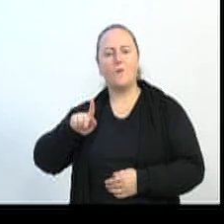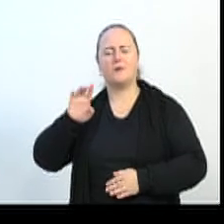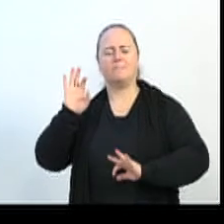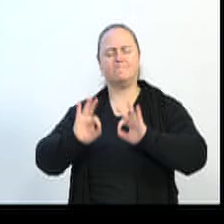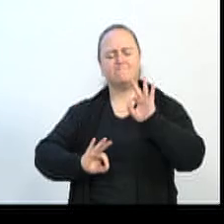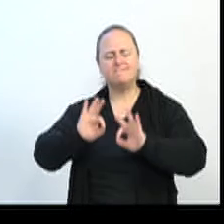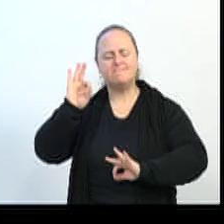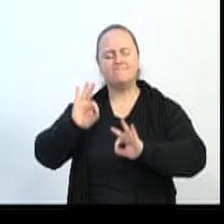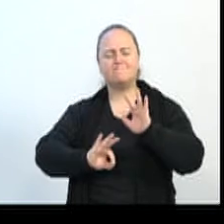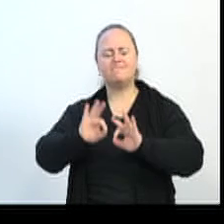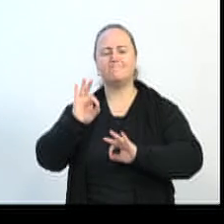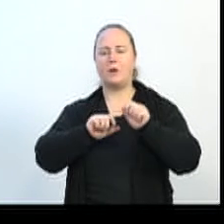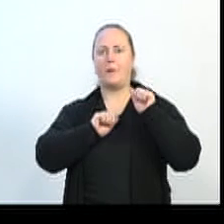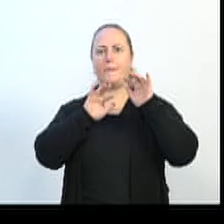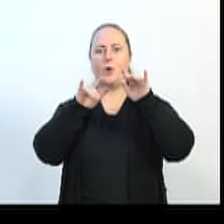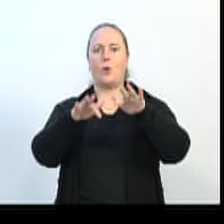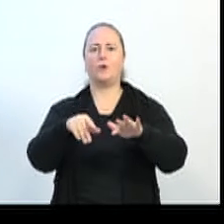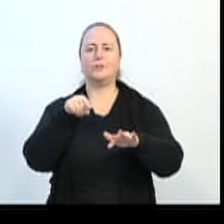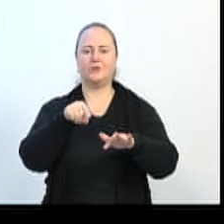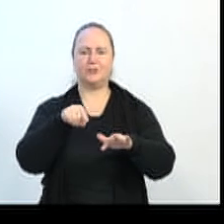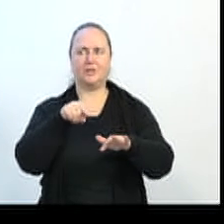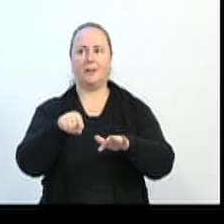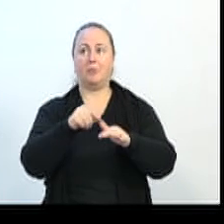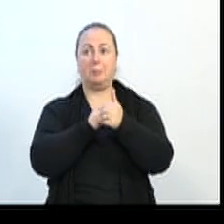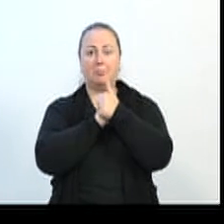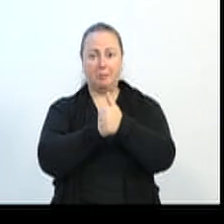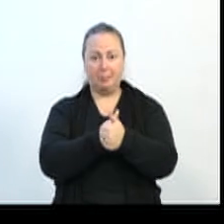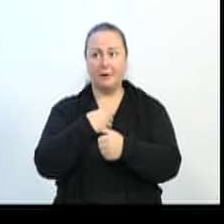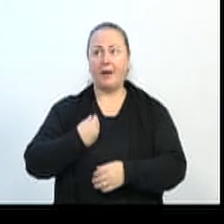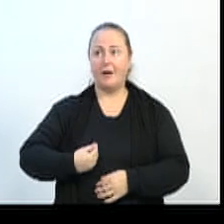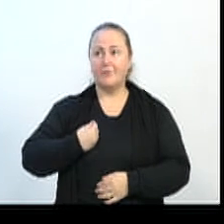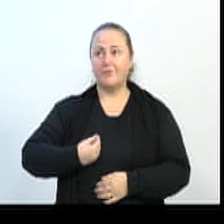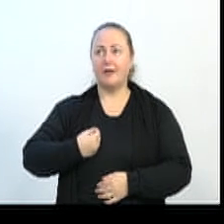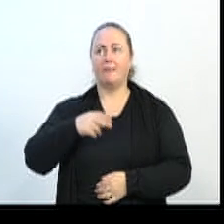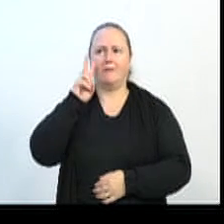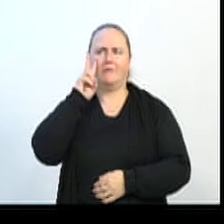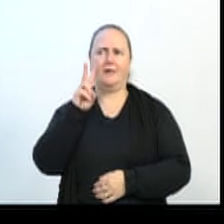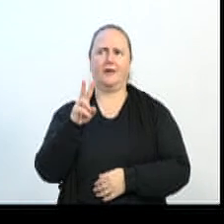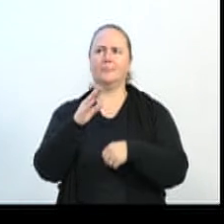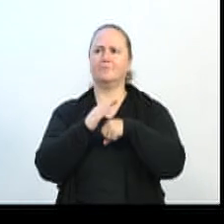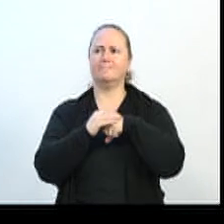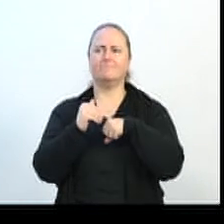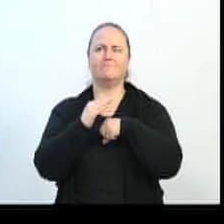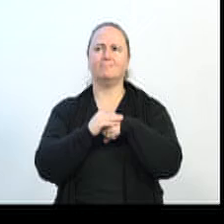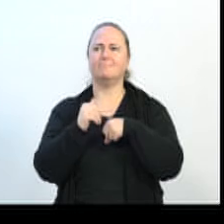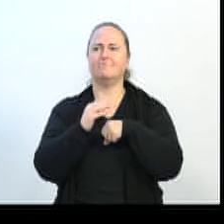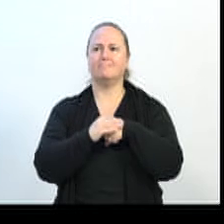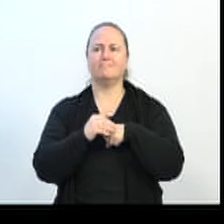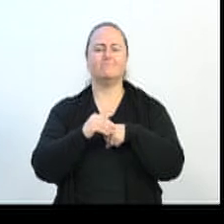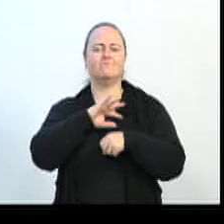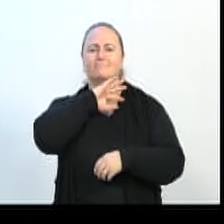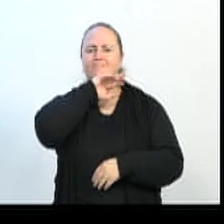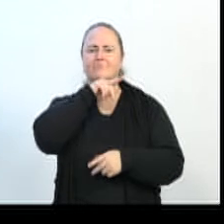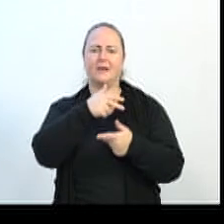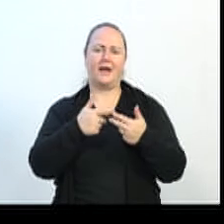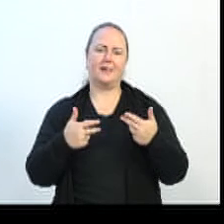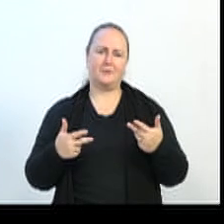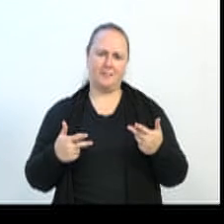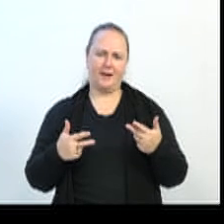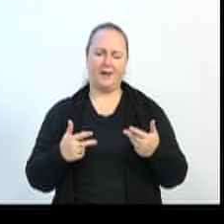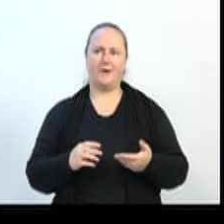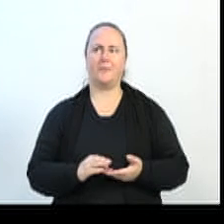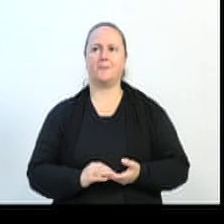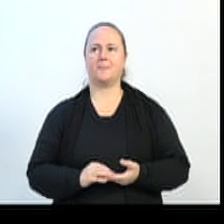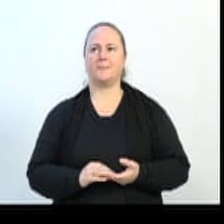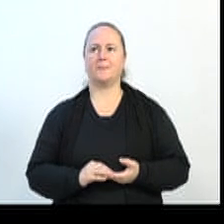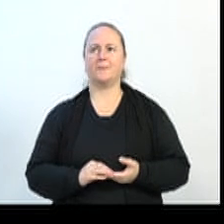do mutirão. Quem esteve lá pôde acompanhar, né, o carinho dos animais. Quem não tinha, inclusive, ali para